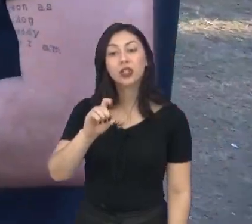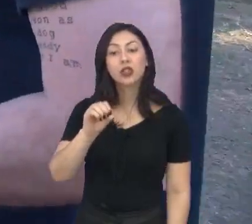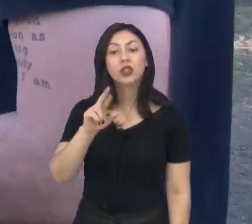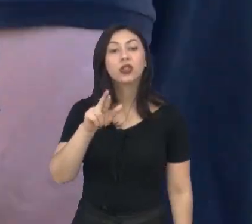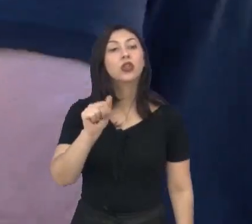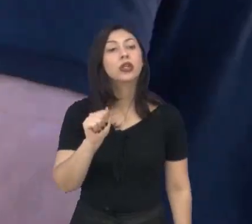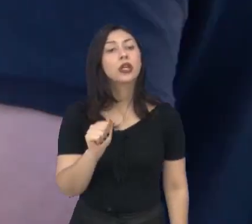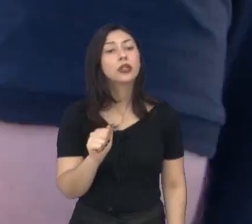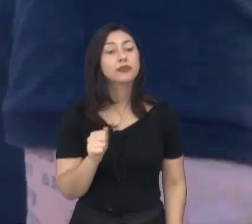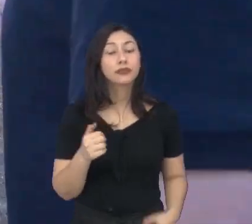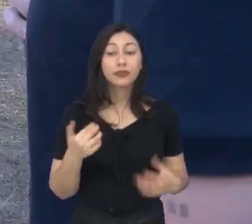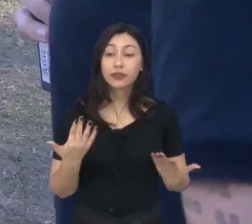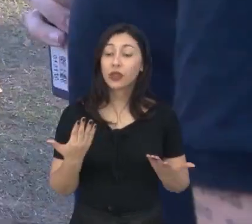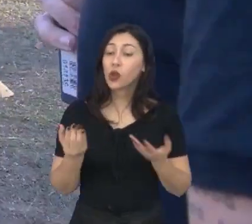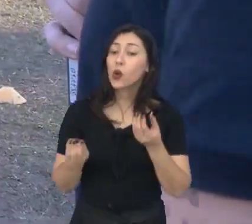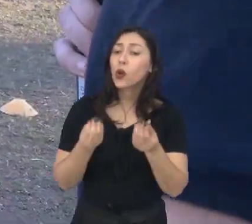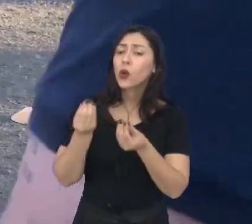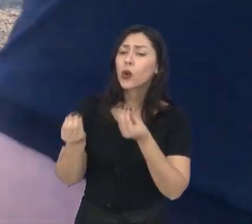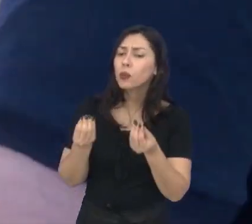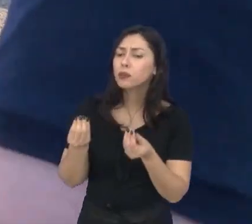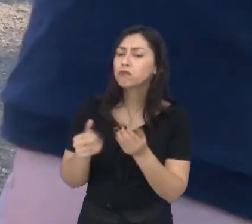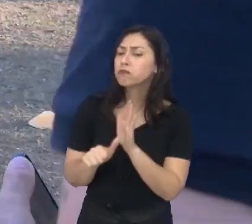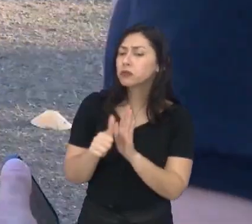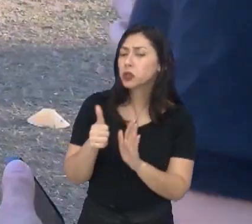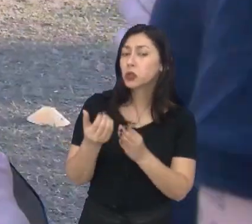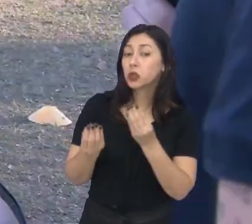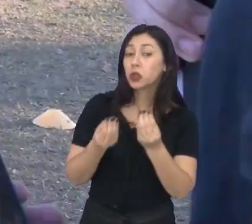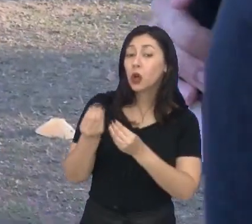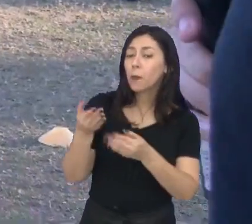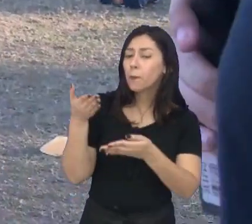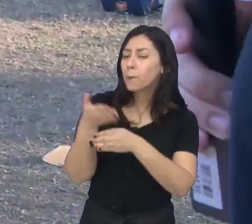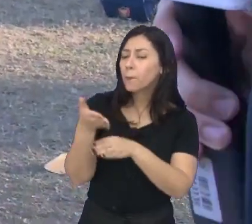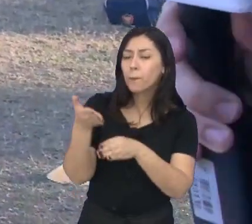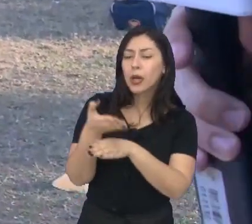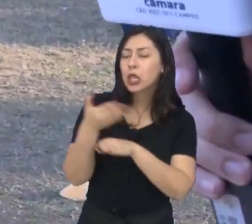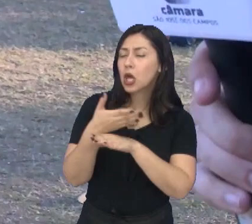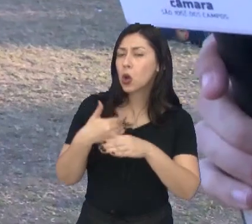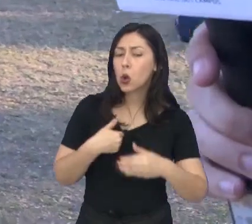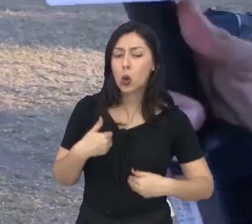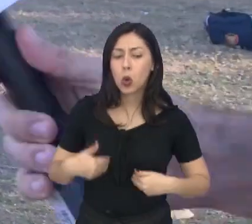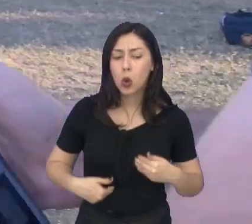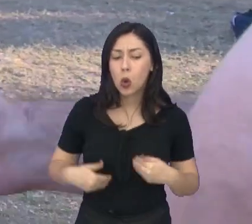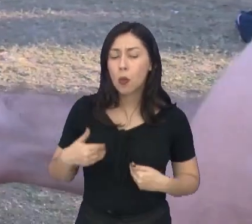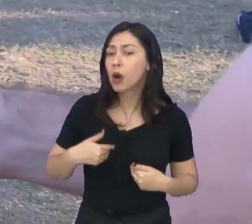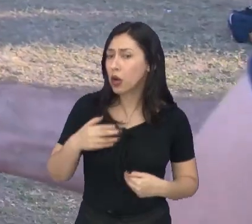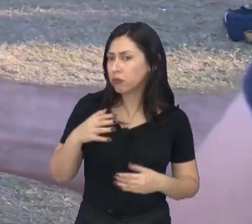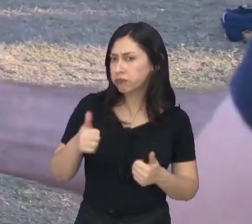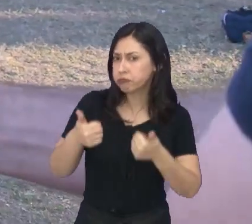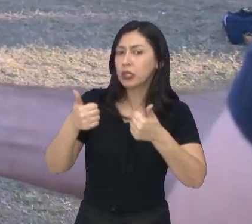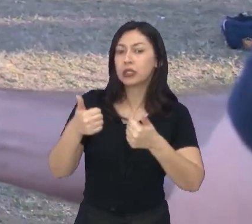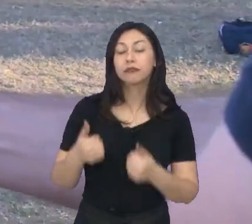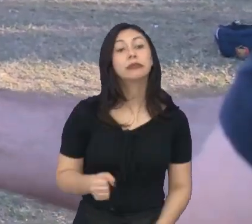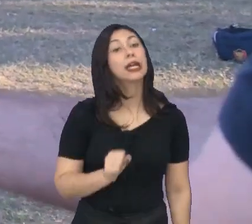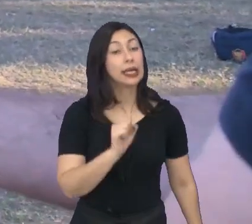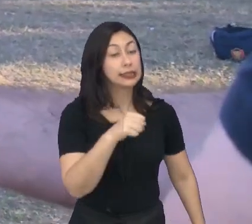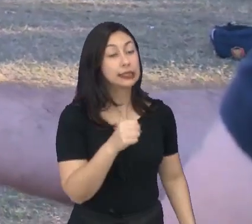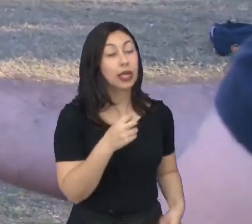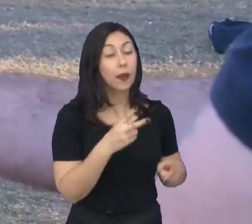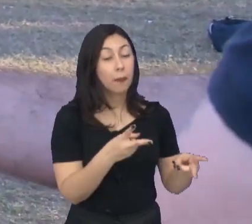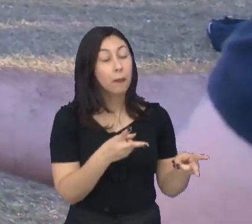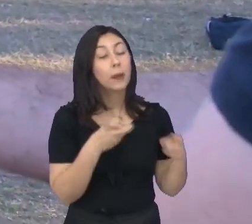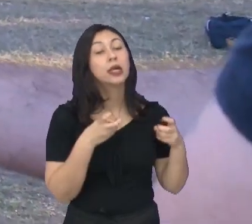essas meninas, para a participação. Primeiro, como é que foi, né, a participação das meninas fisicamente, né? Elas corresponderam fisicamente? Sim, deu para ver